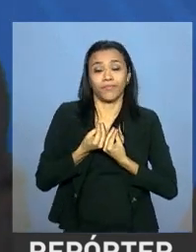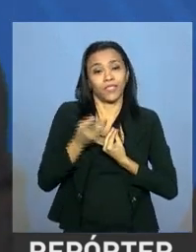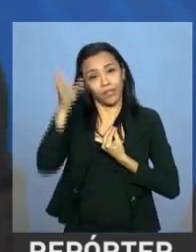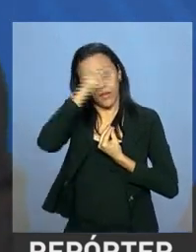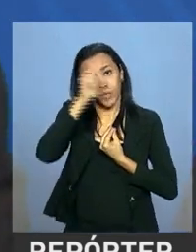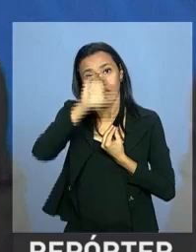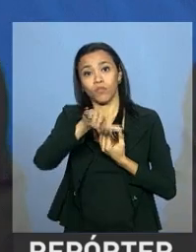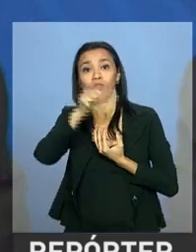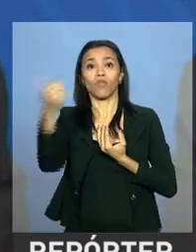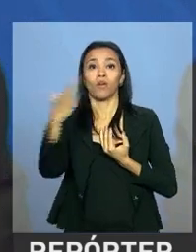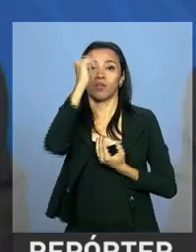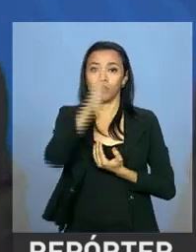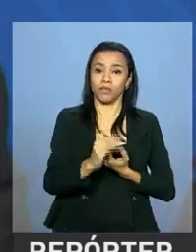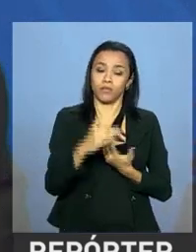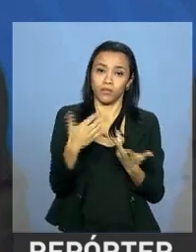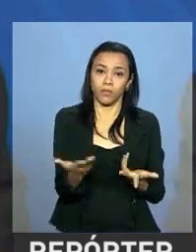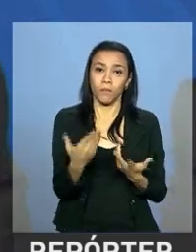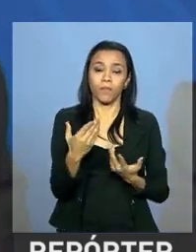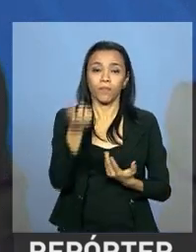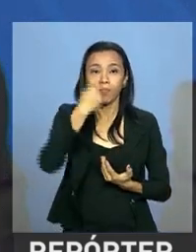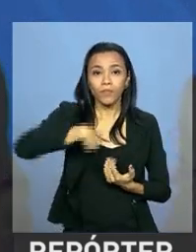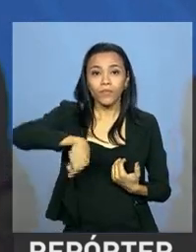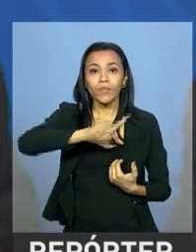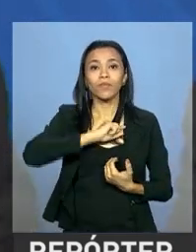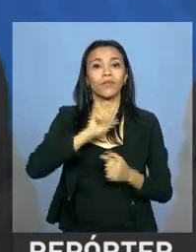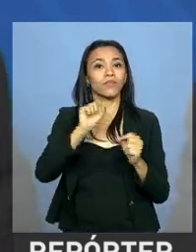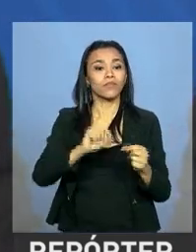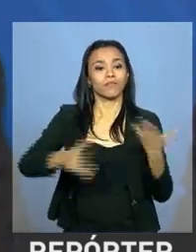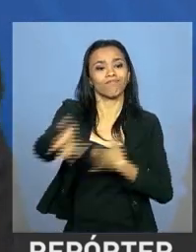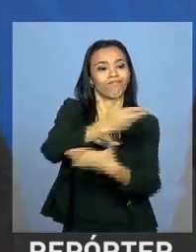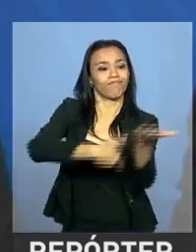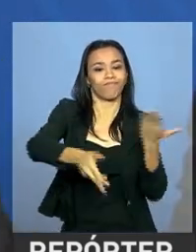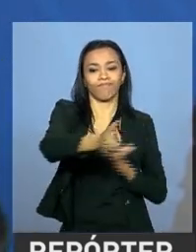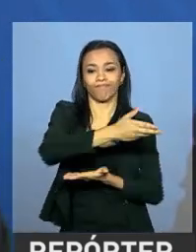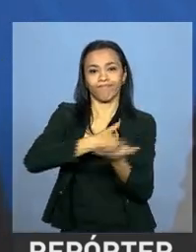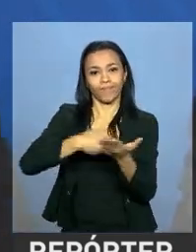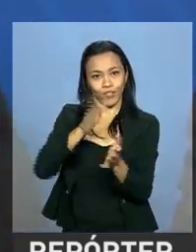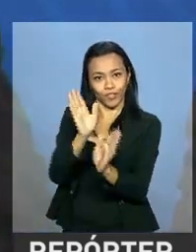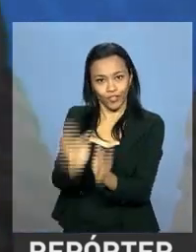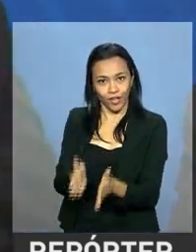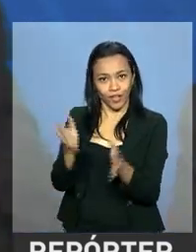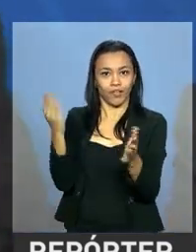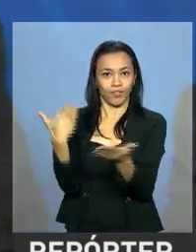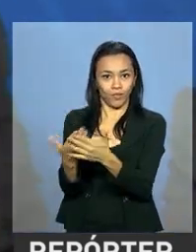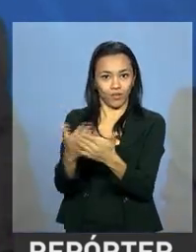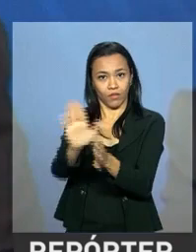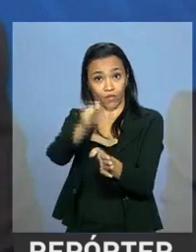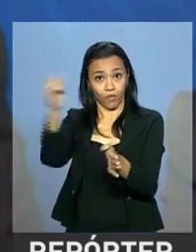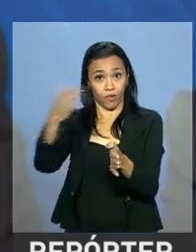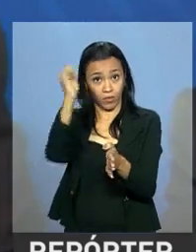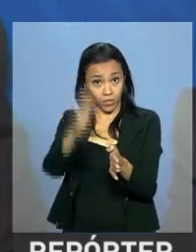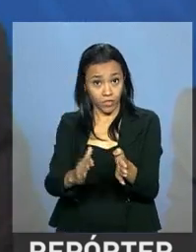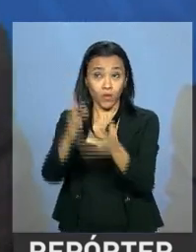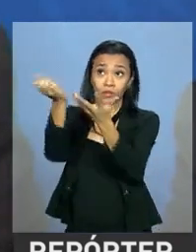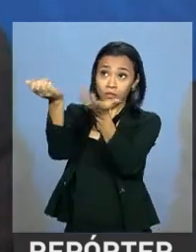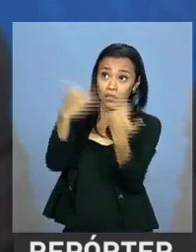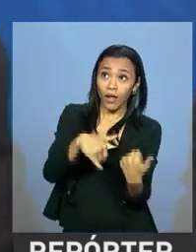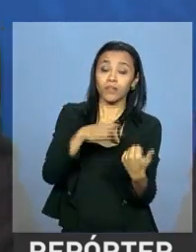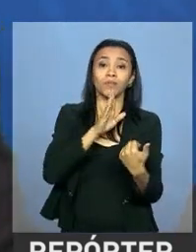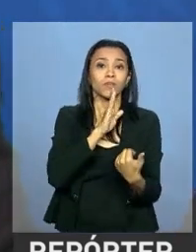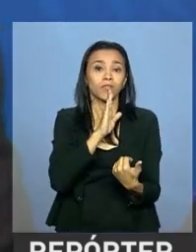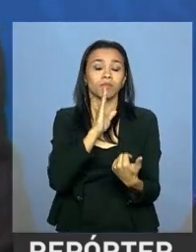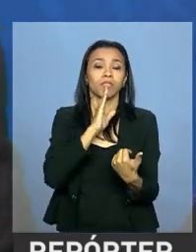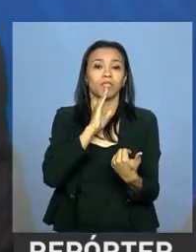exterior então Eh com isto nós nós fazemos interação entre aqueles que vão estudar fora trazem conhecimentos que podem